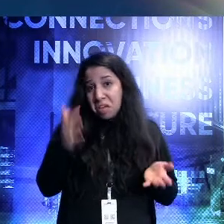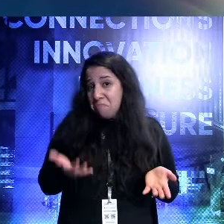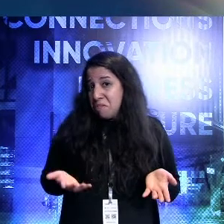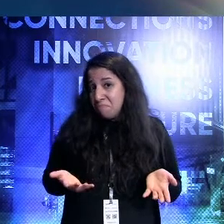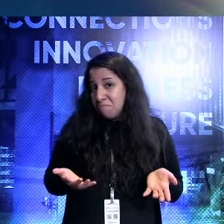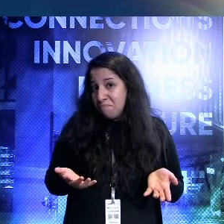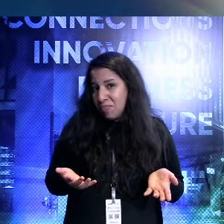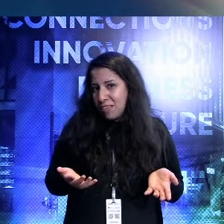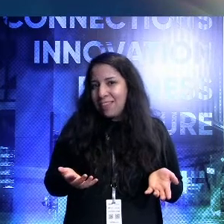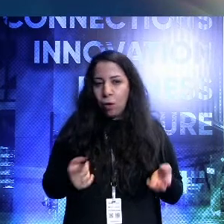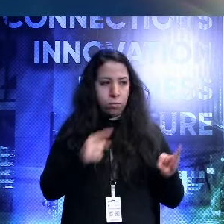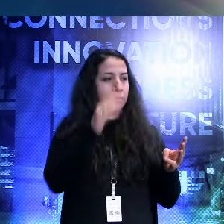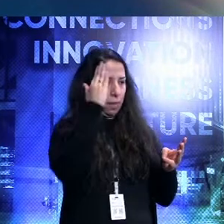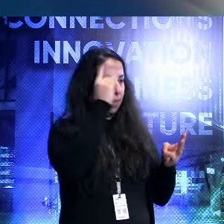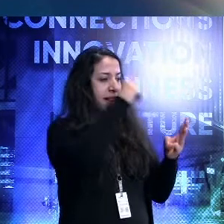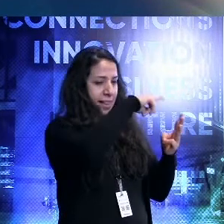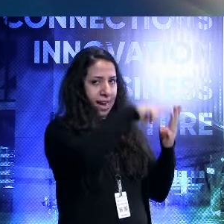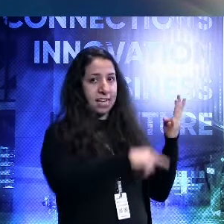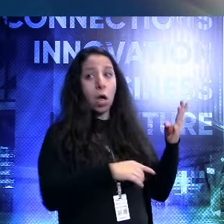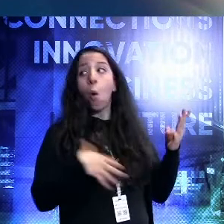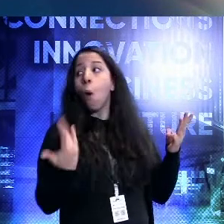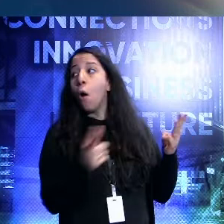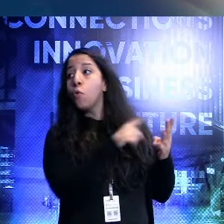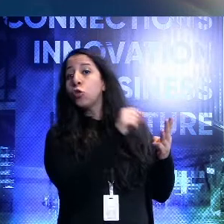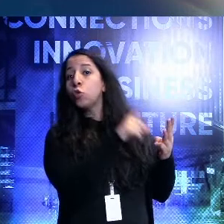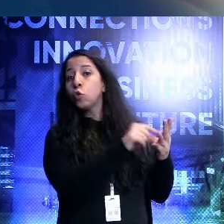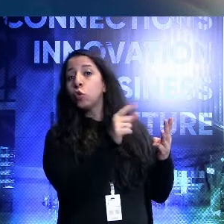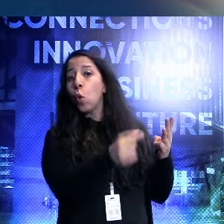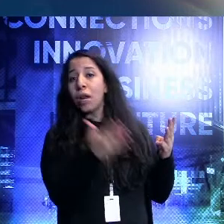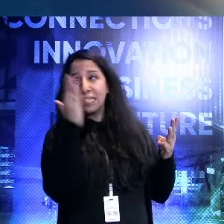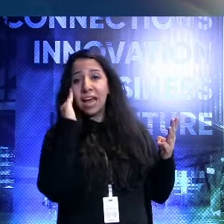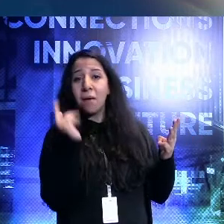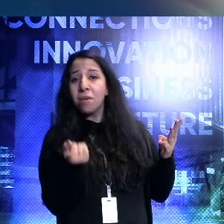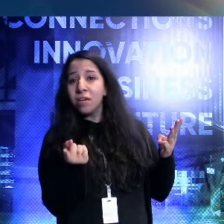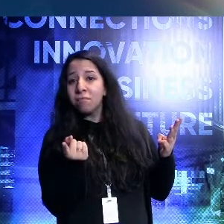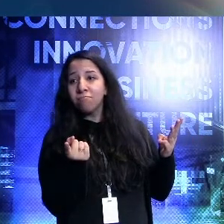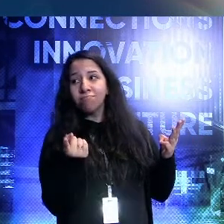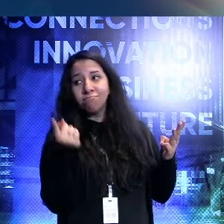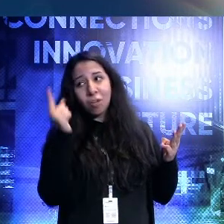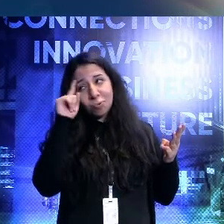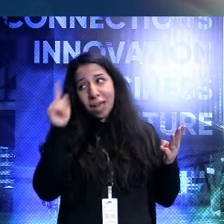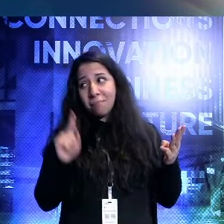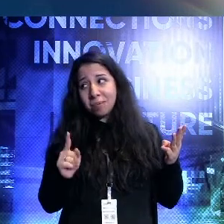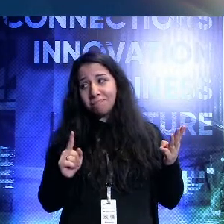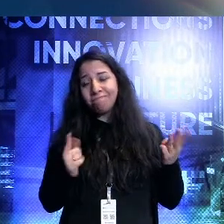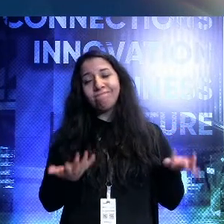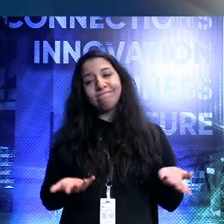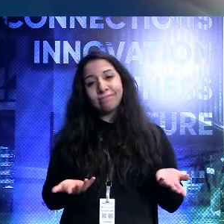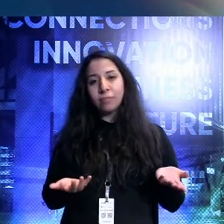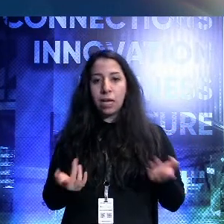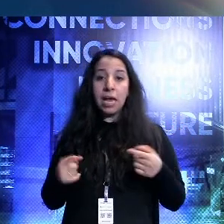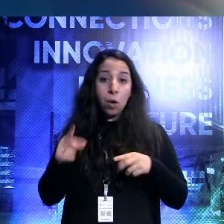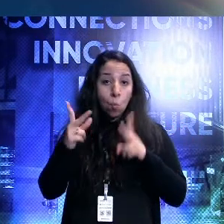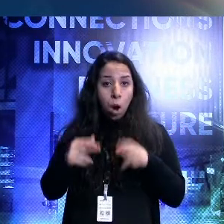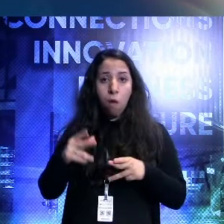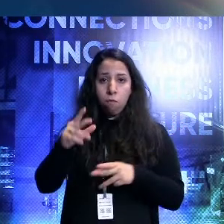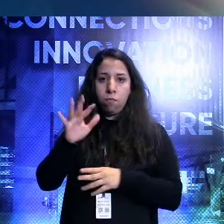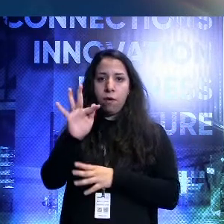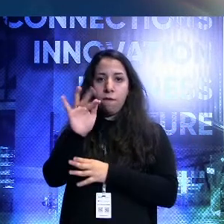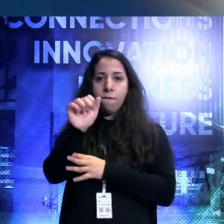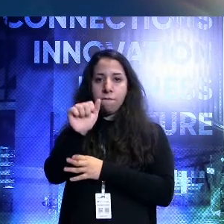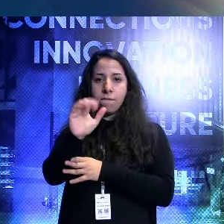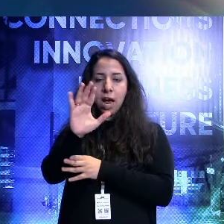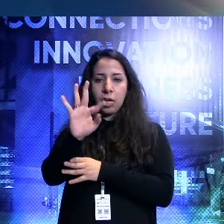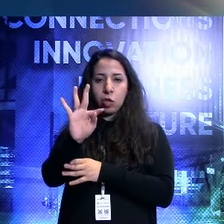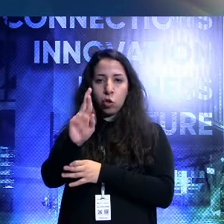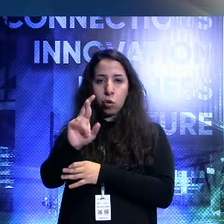usar o Factory justamente quando você não sabe qual tipo de objeto especificamente você vai utilizar. Um exemplo